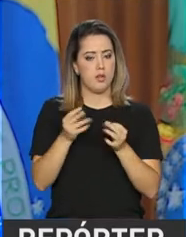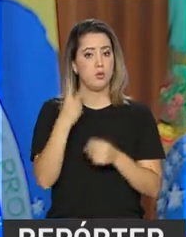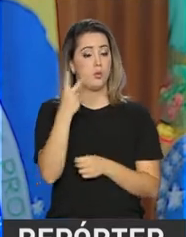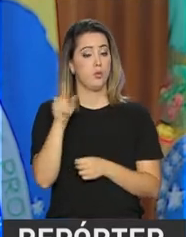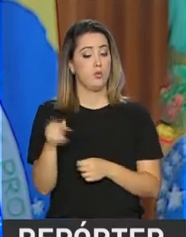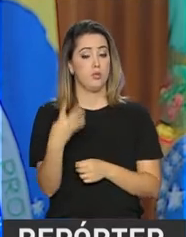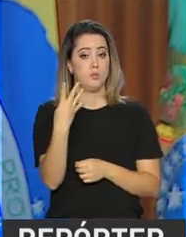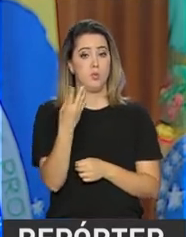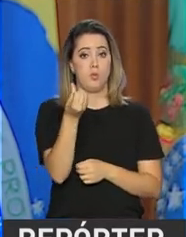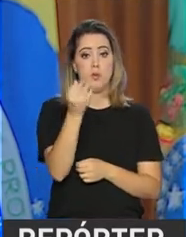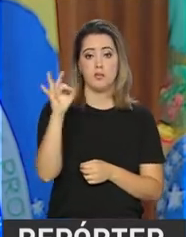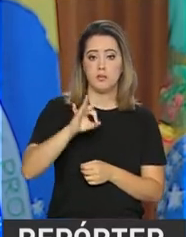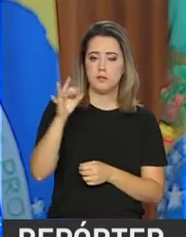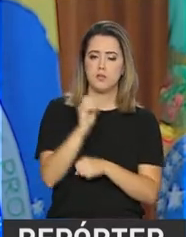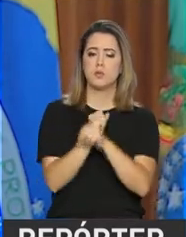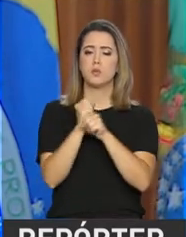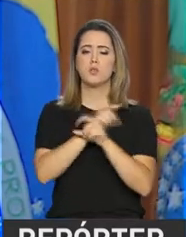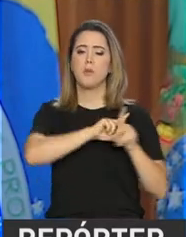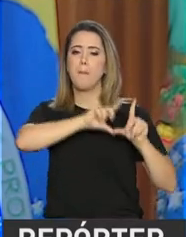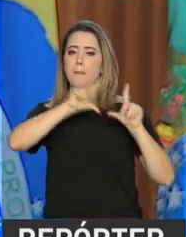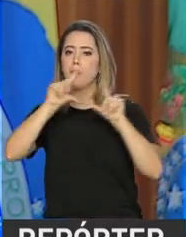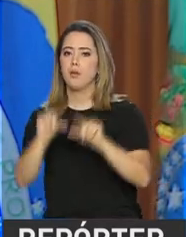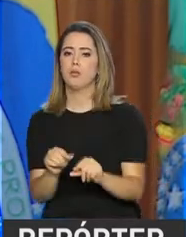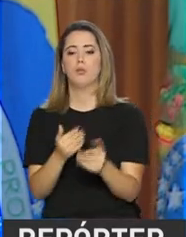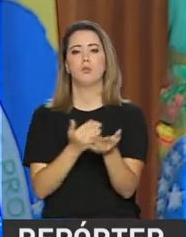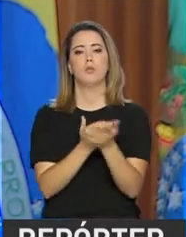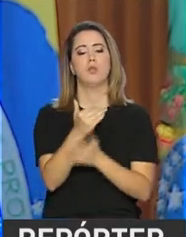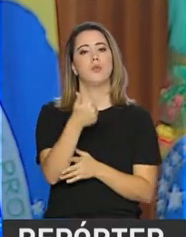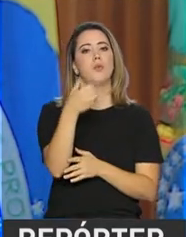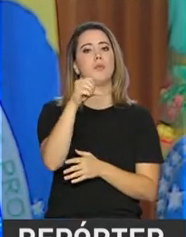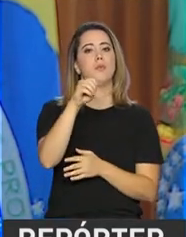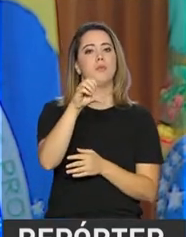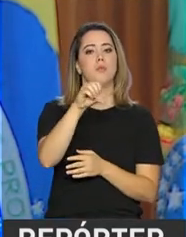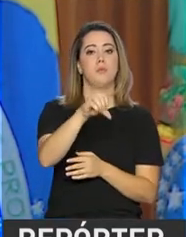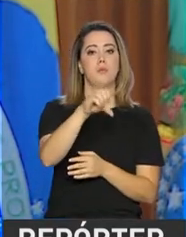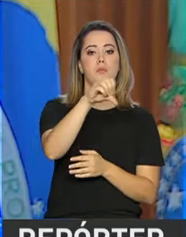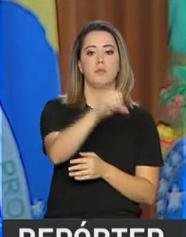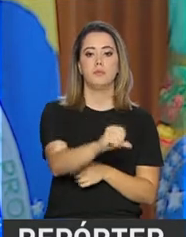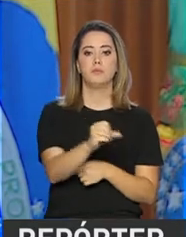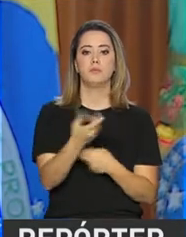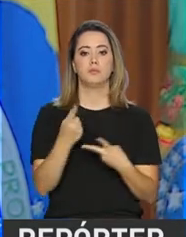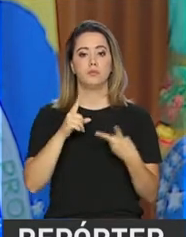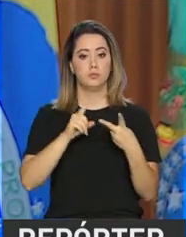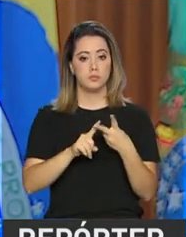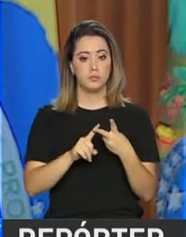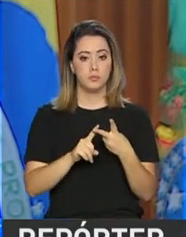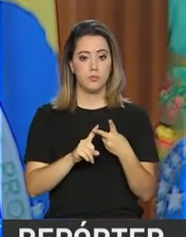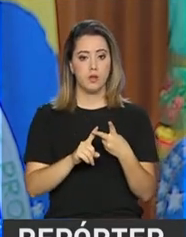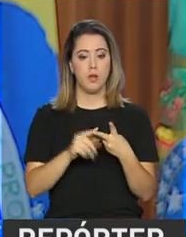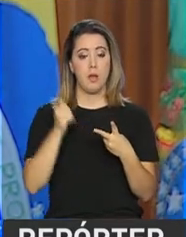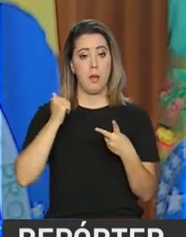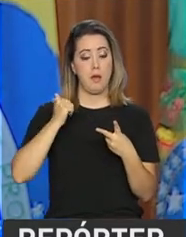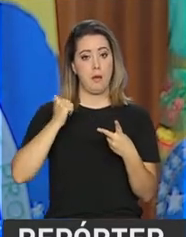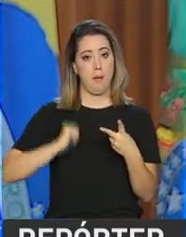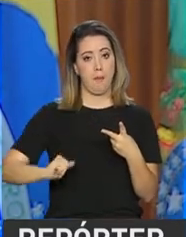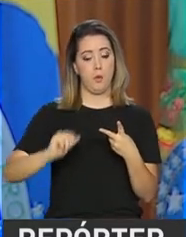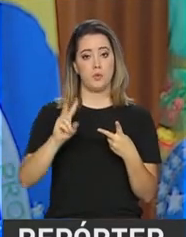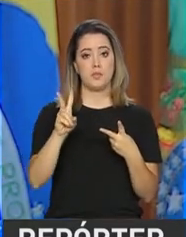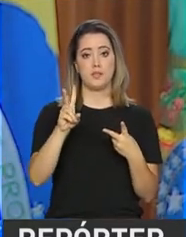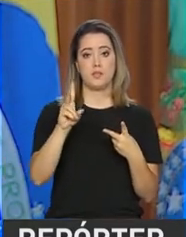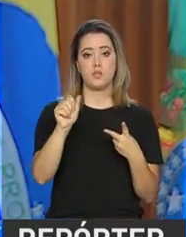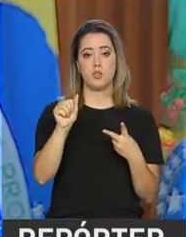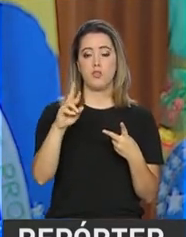por cento ao ano a menor taxa desde 1999 o índice da bolsa de valores subiu